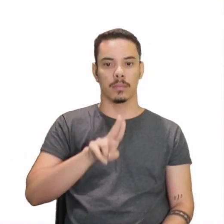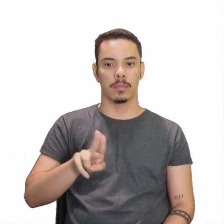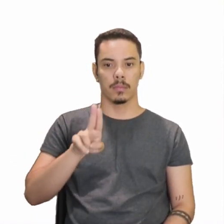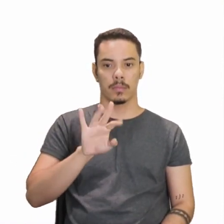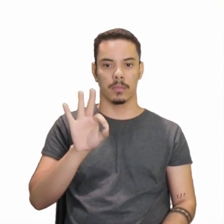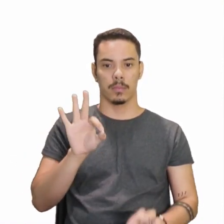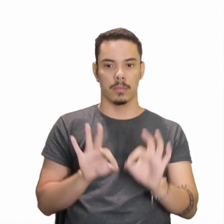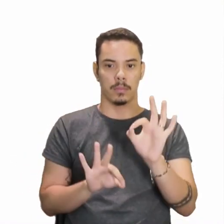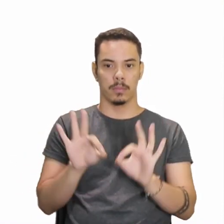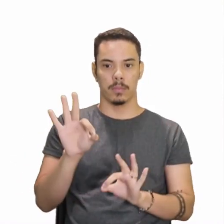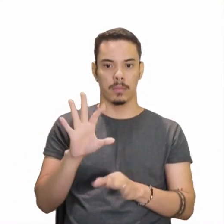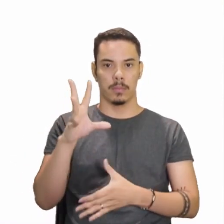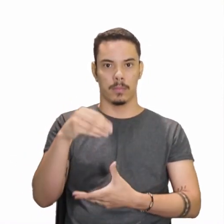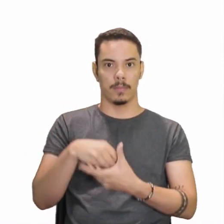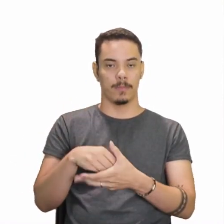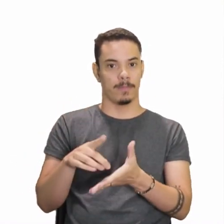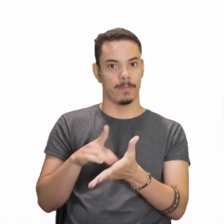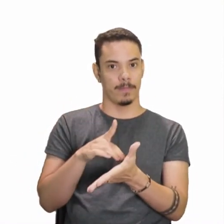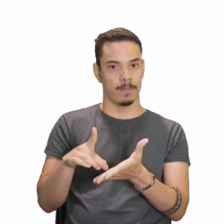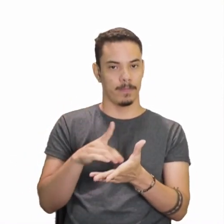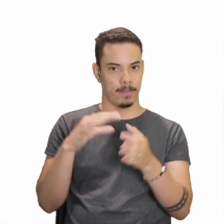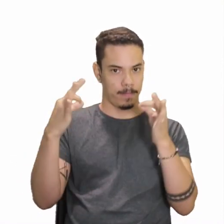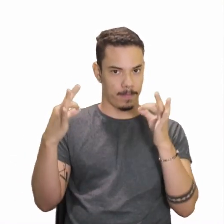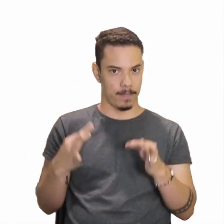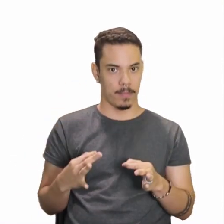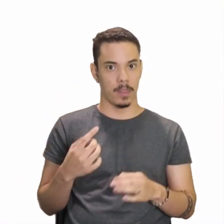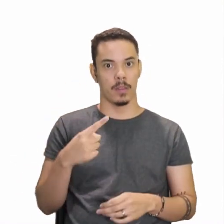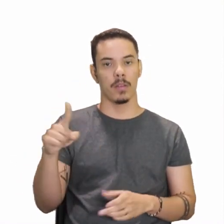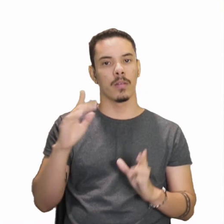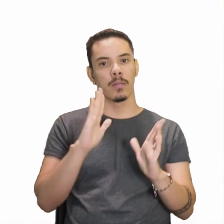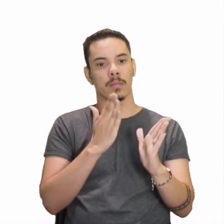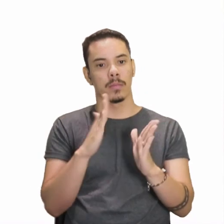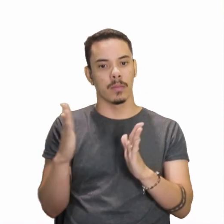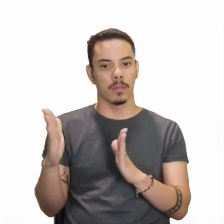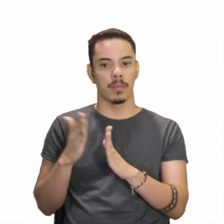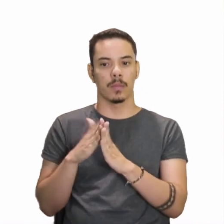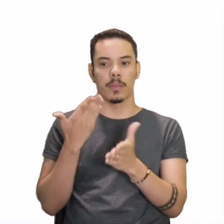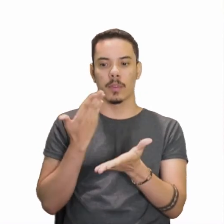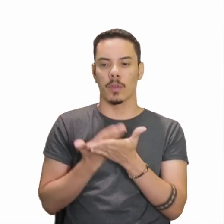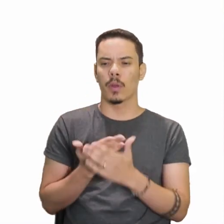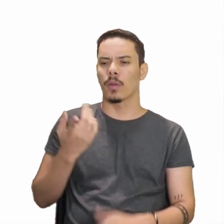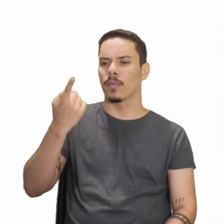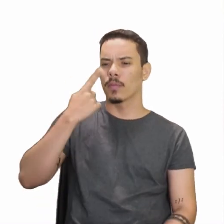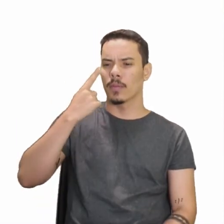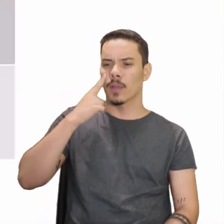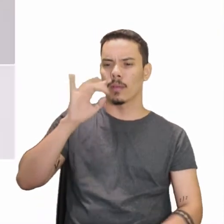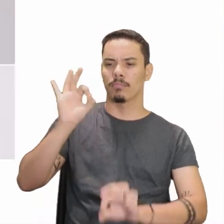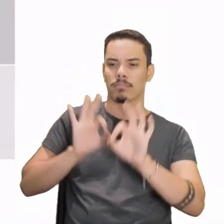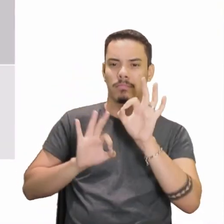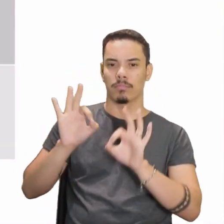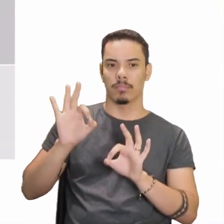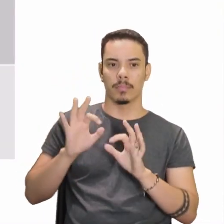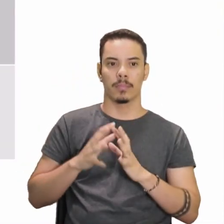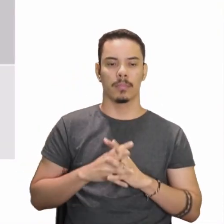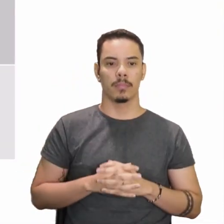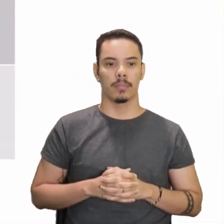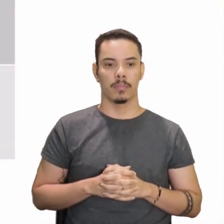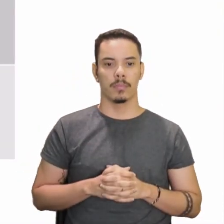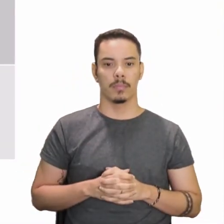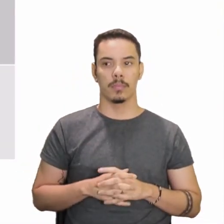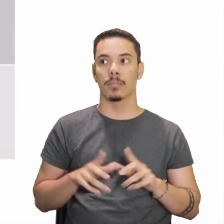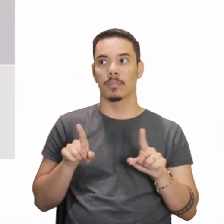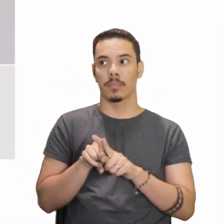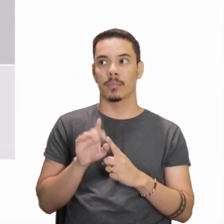na estrutura de um dicionário, certo? Vai até a biblioteca da escola e veja como é que ela organiza. Mas eu trouxe também aqui